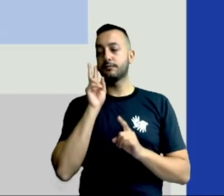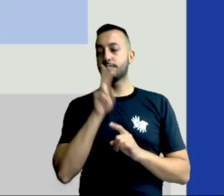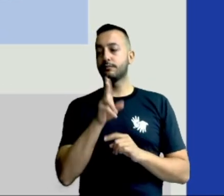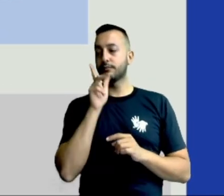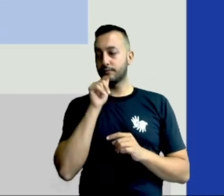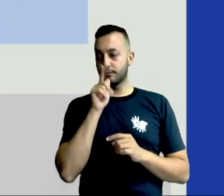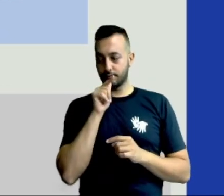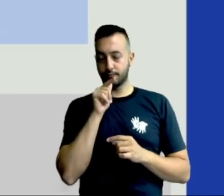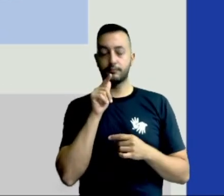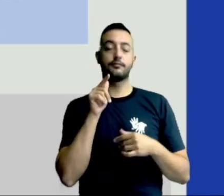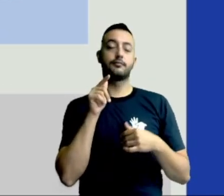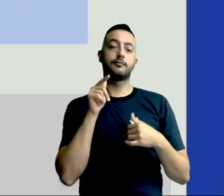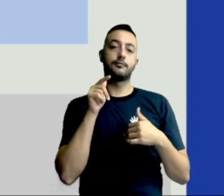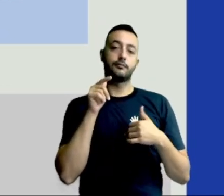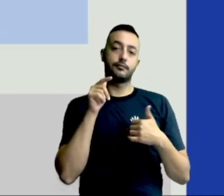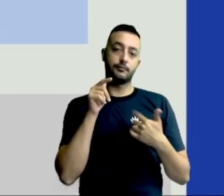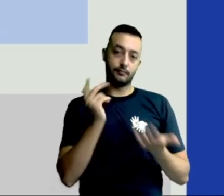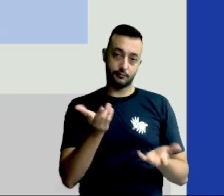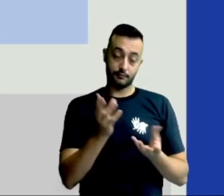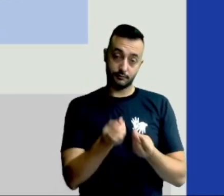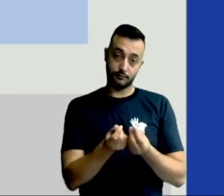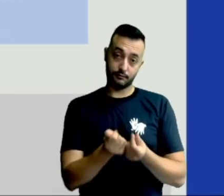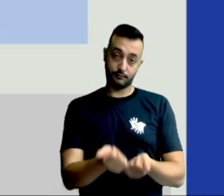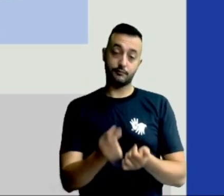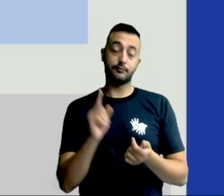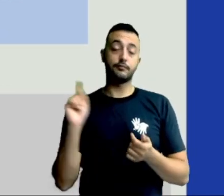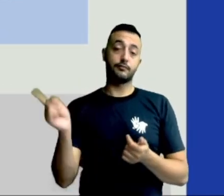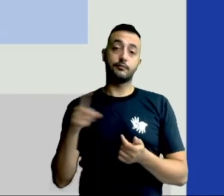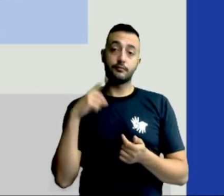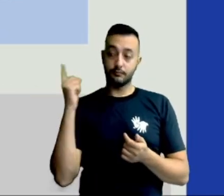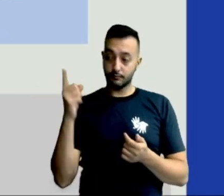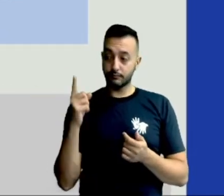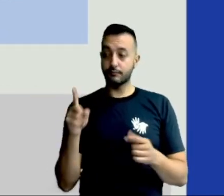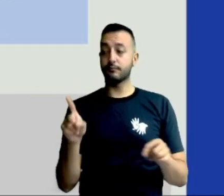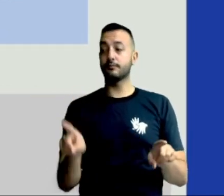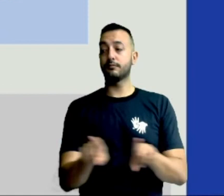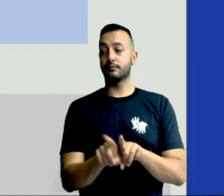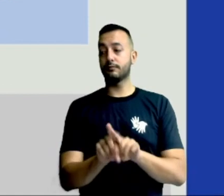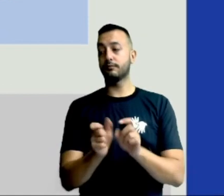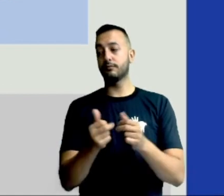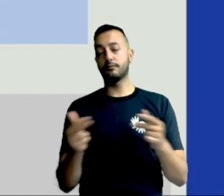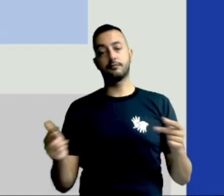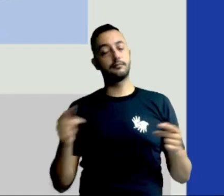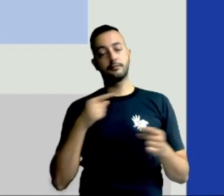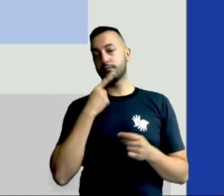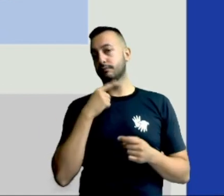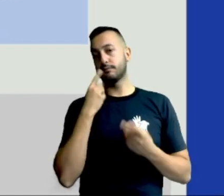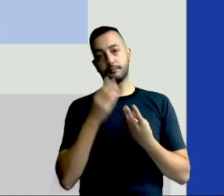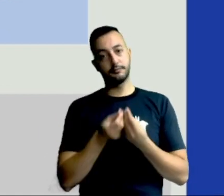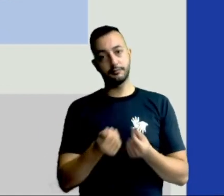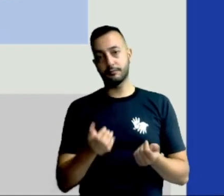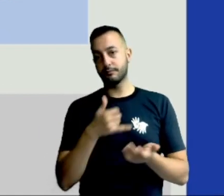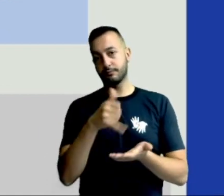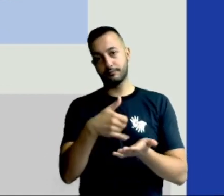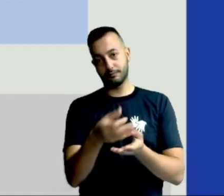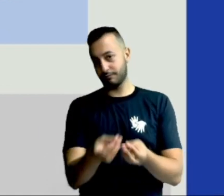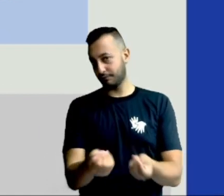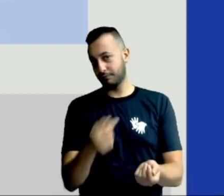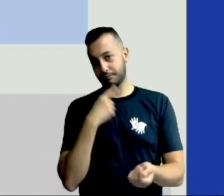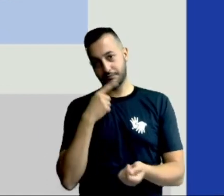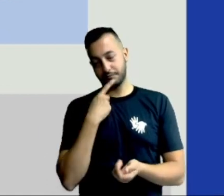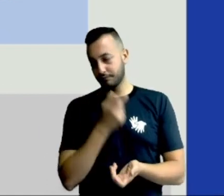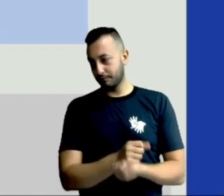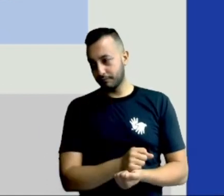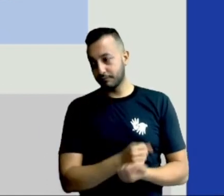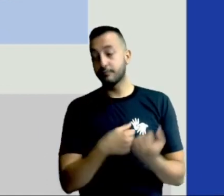água, embora seja um solvente universal, existem coisas que ela não consegue dissolver, como óleo. Nós